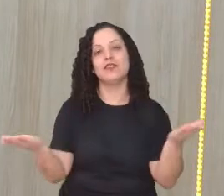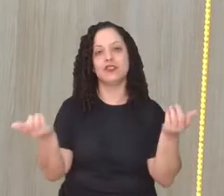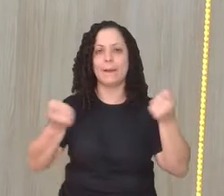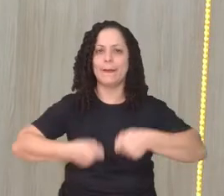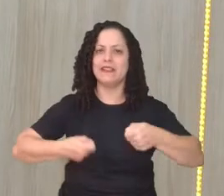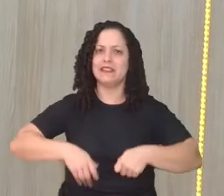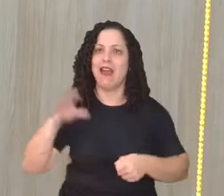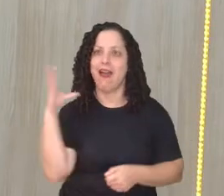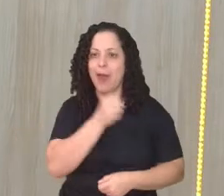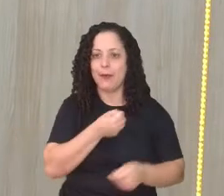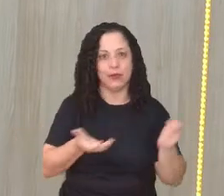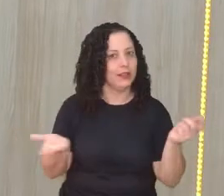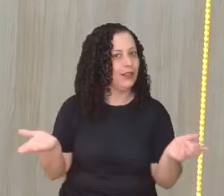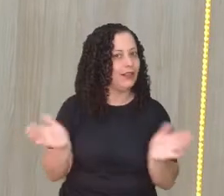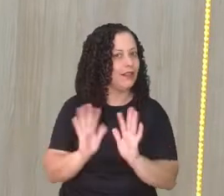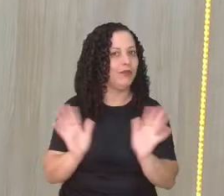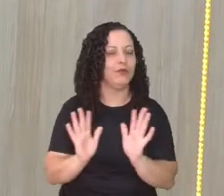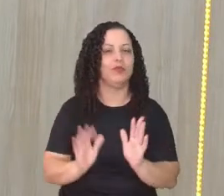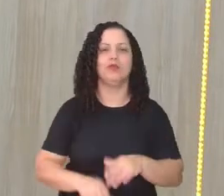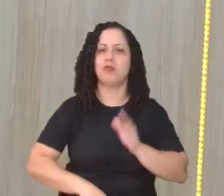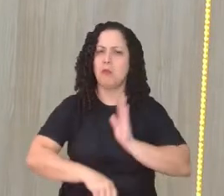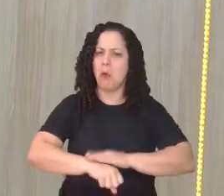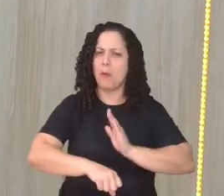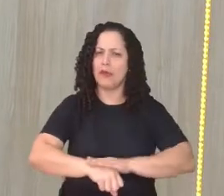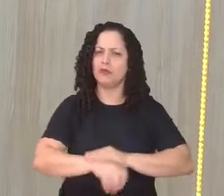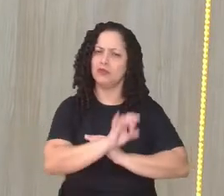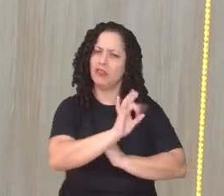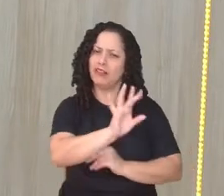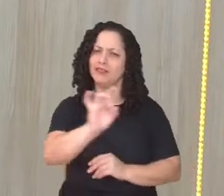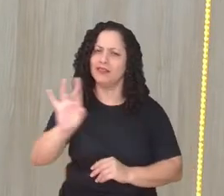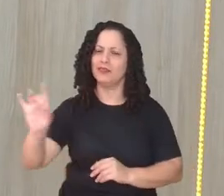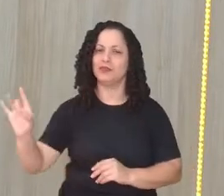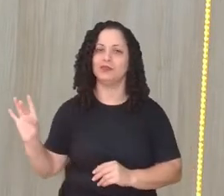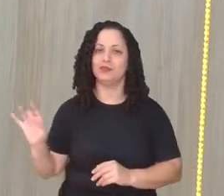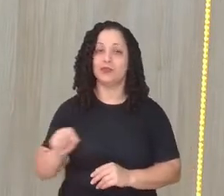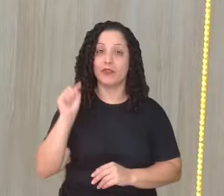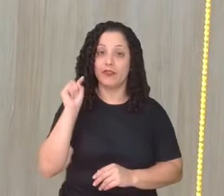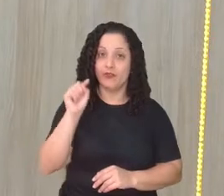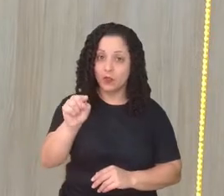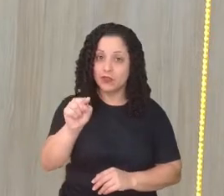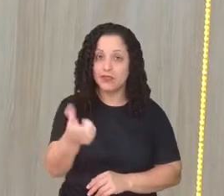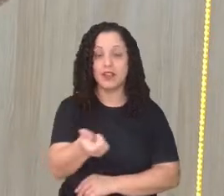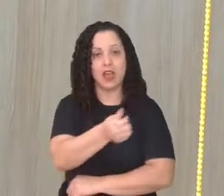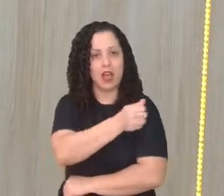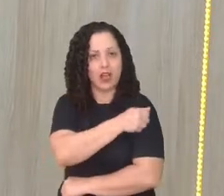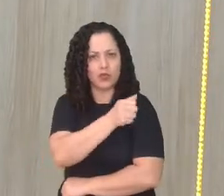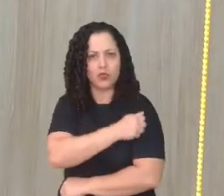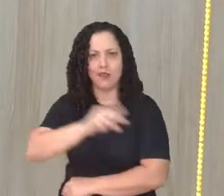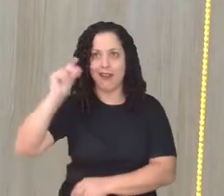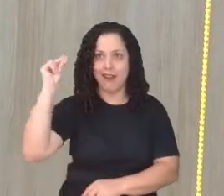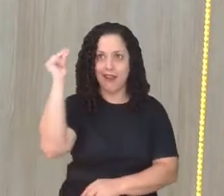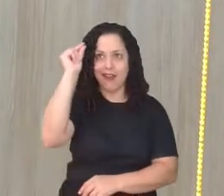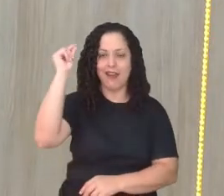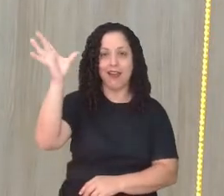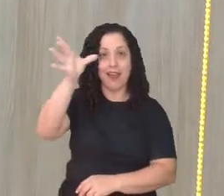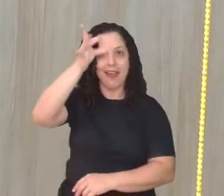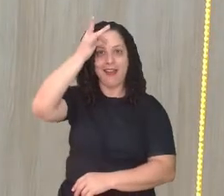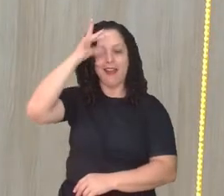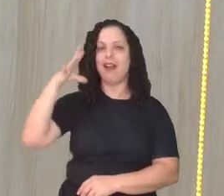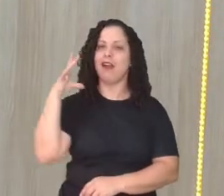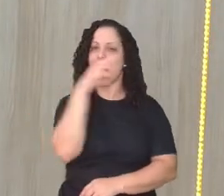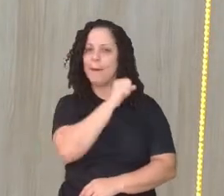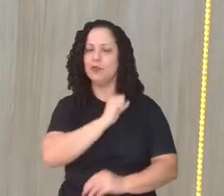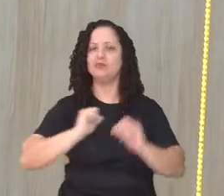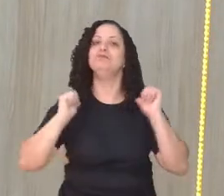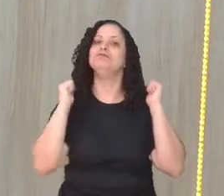precisa ter pressa, cada um tem seu ritmo. Se você é um aluno que pega rápido, que bom, a